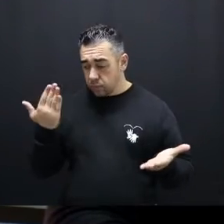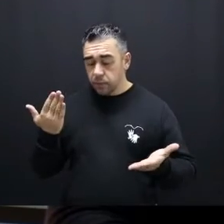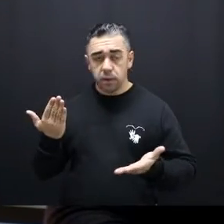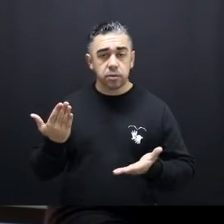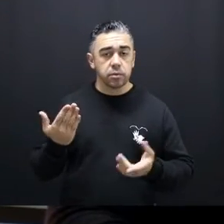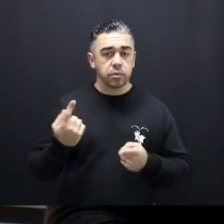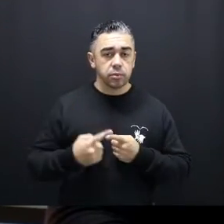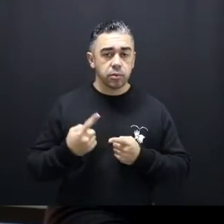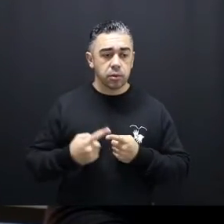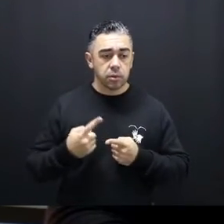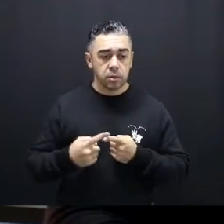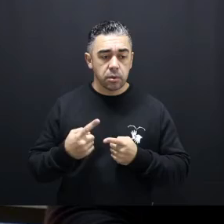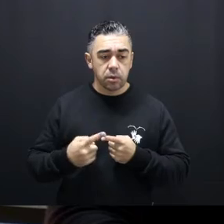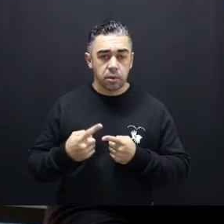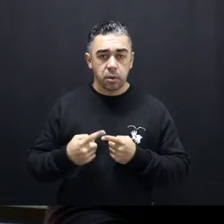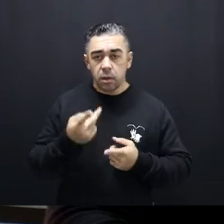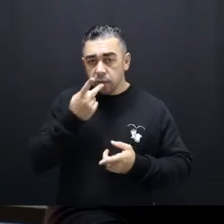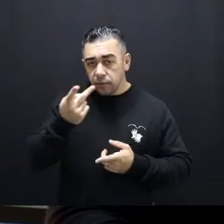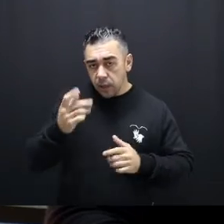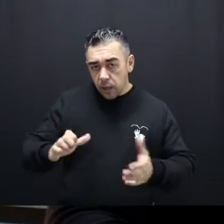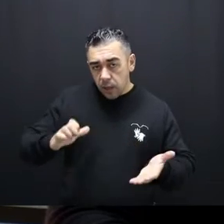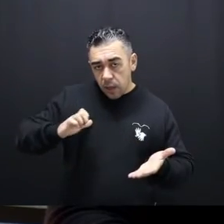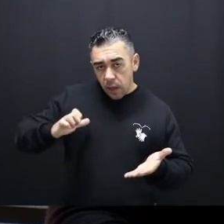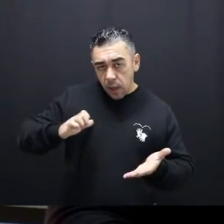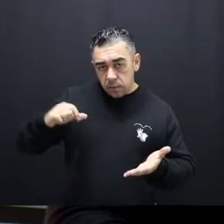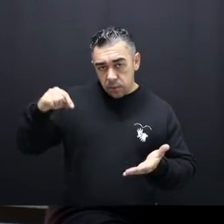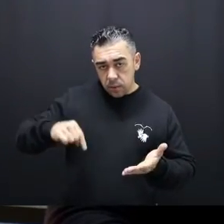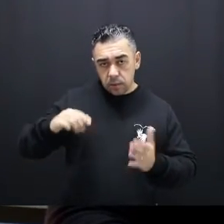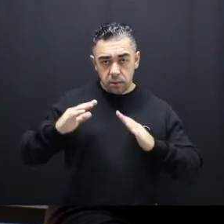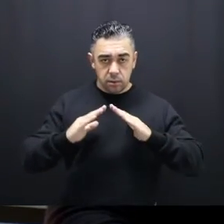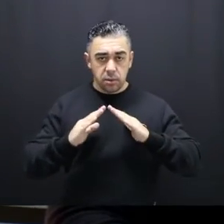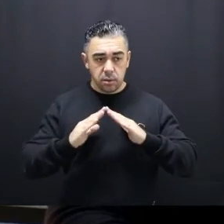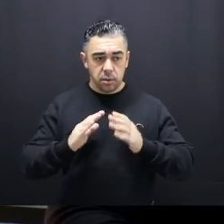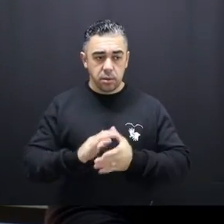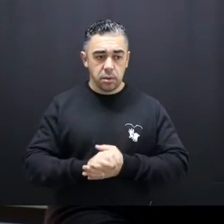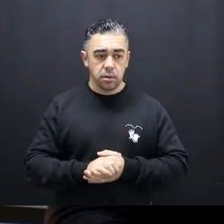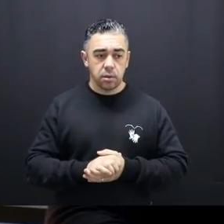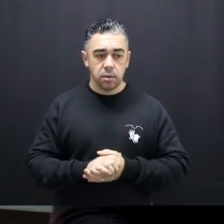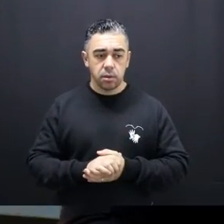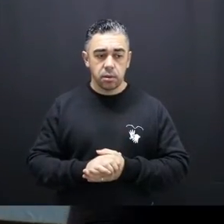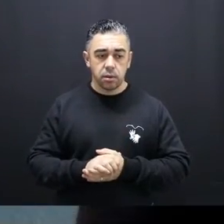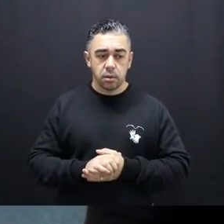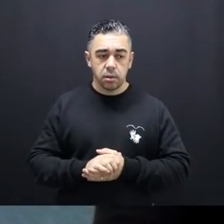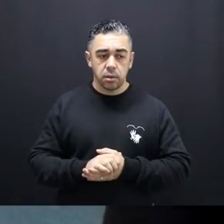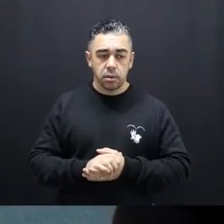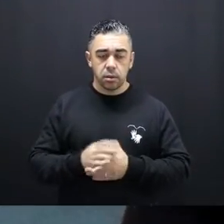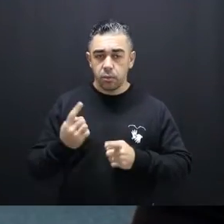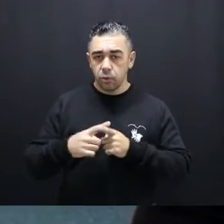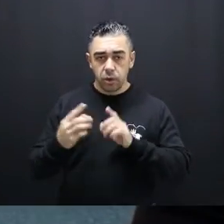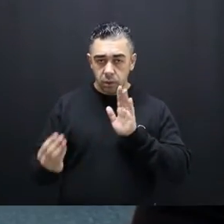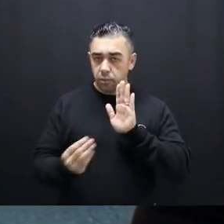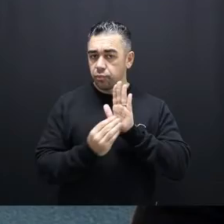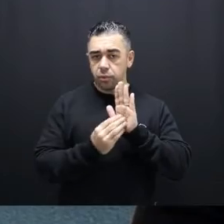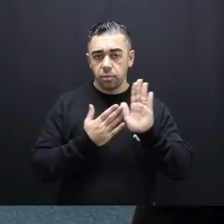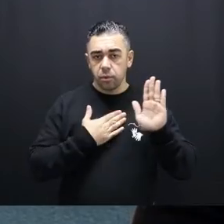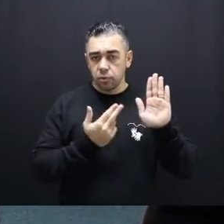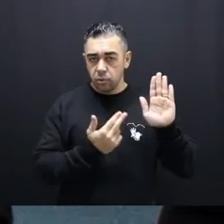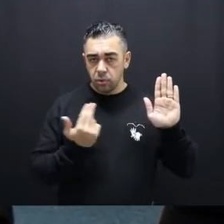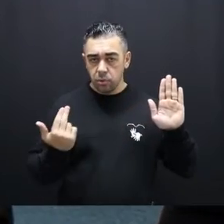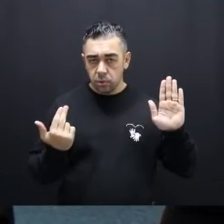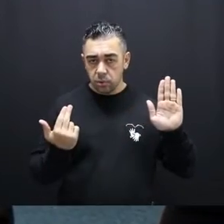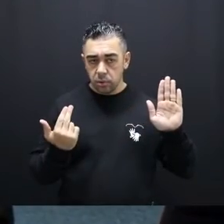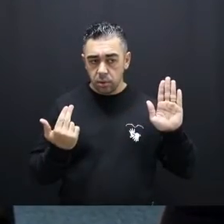quando nós se fala tanto e ética na sua casa é porque não inclui o meu nome no meio